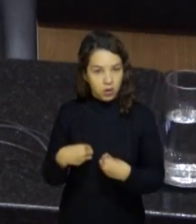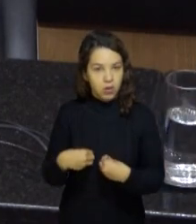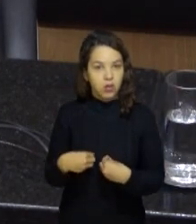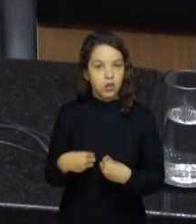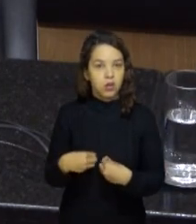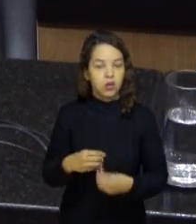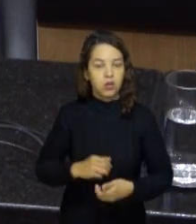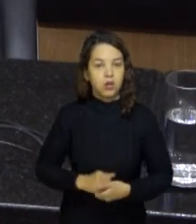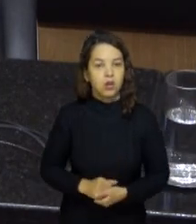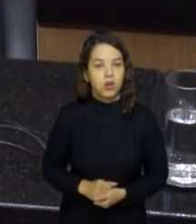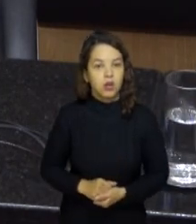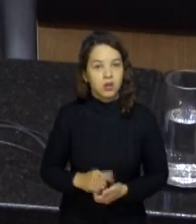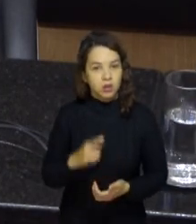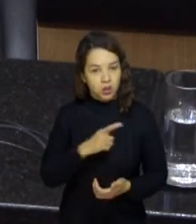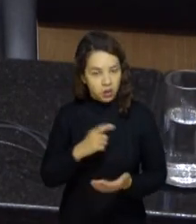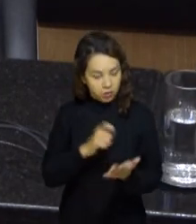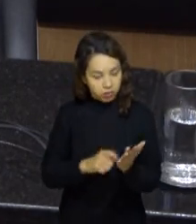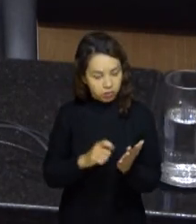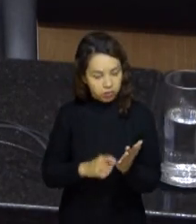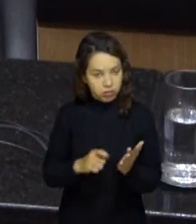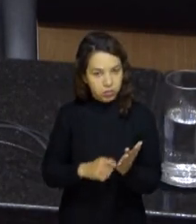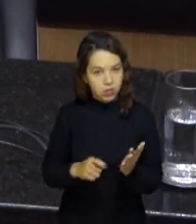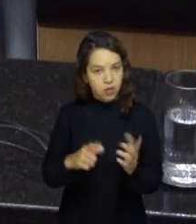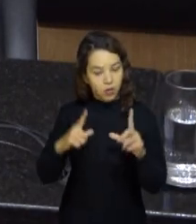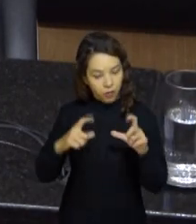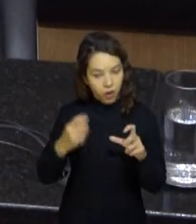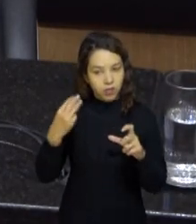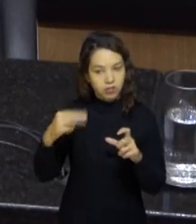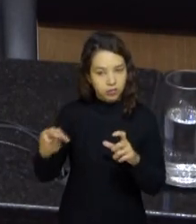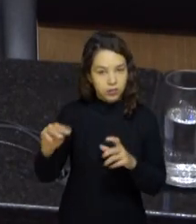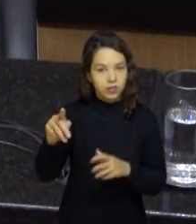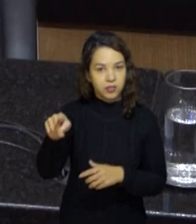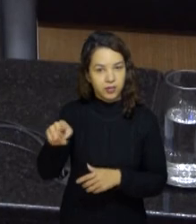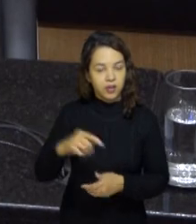para o Marcelo. Mas quero dizer que o Grupo ND, e falou muito bem